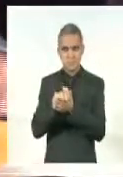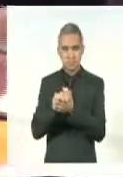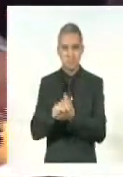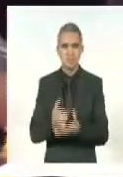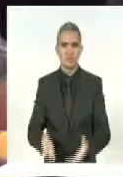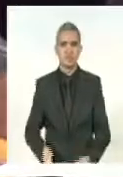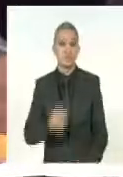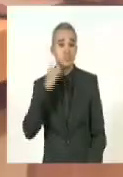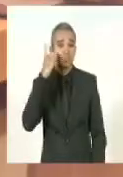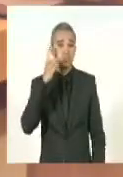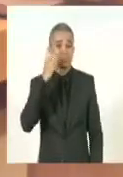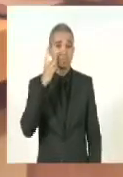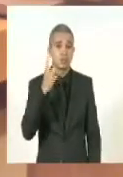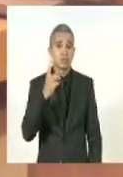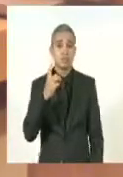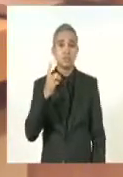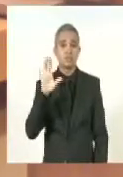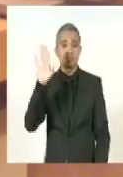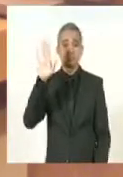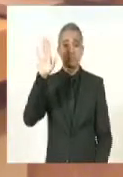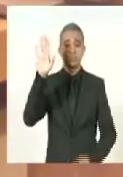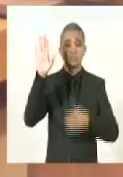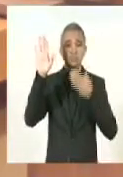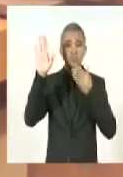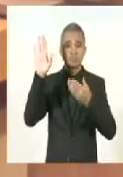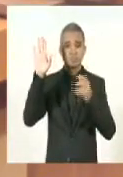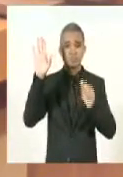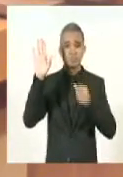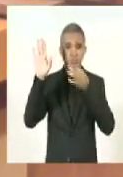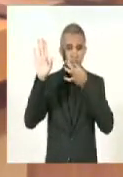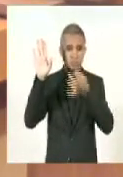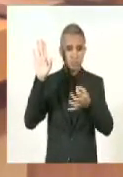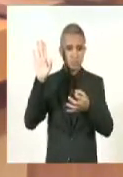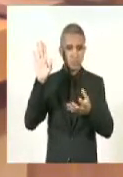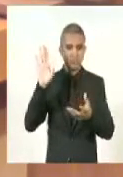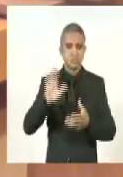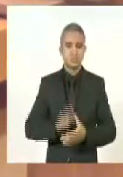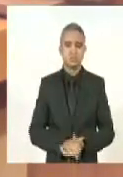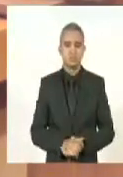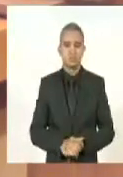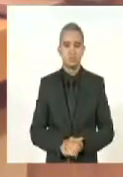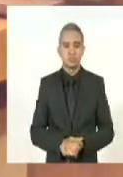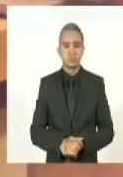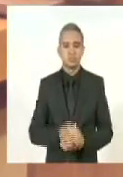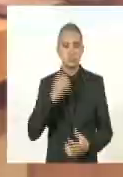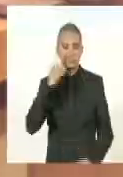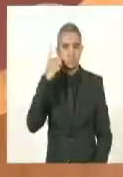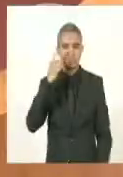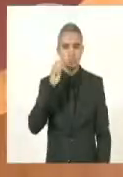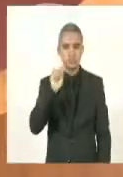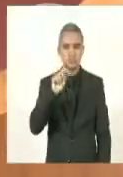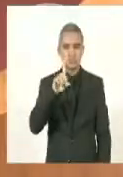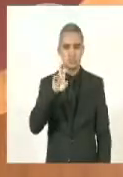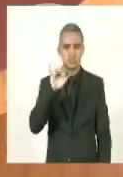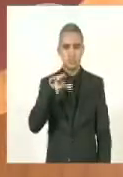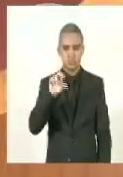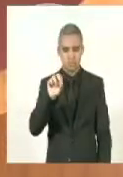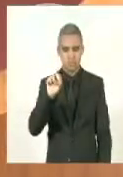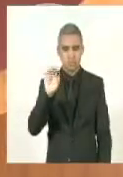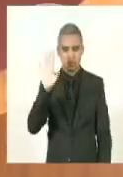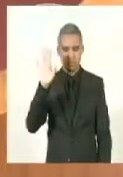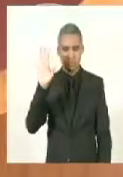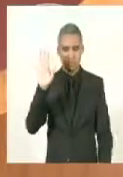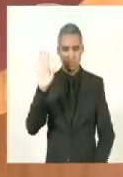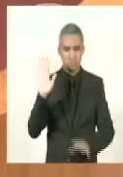tempo, deputado daqui a Adriano, pouco, tem uma parte. Deixa eu só, ok. Só para completar uma questão. Ok,